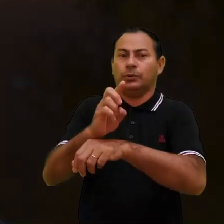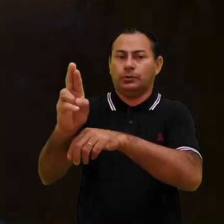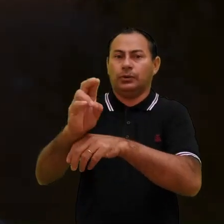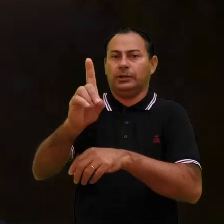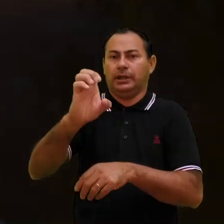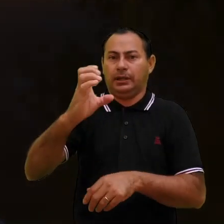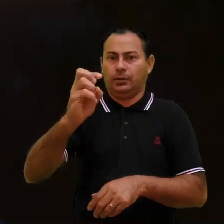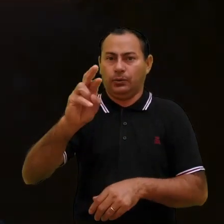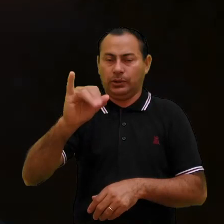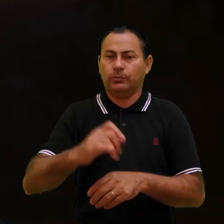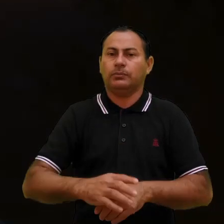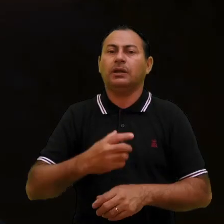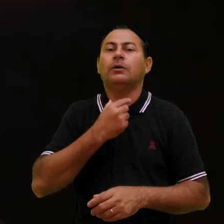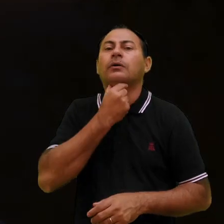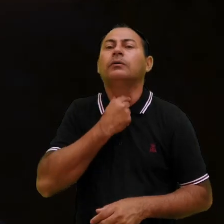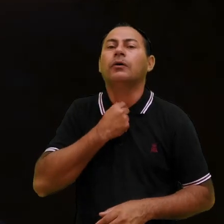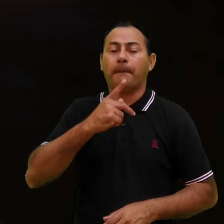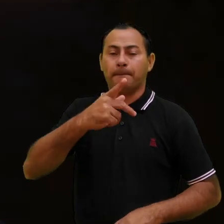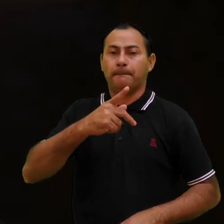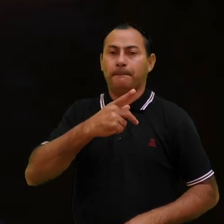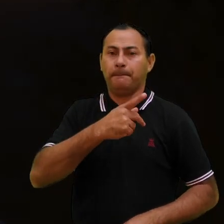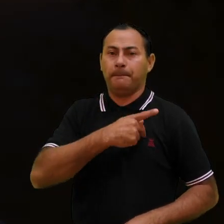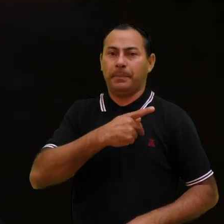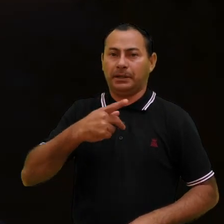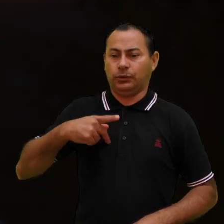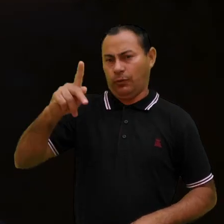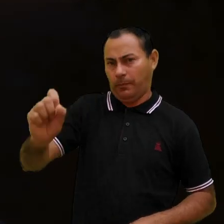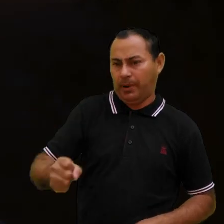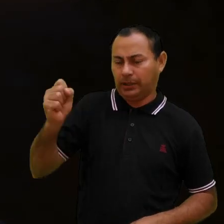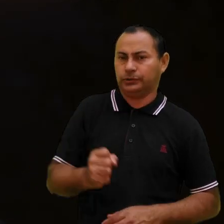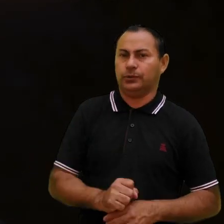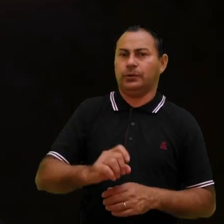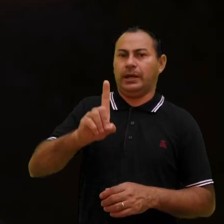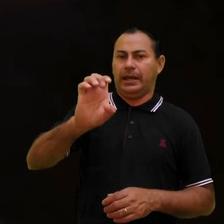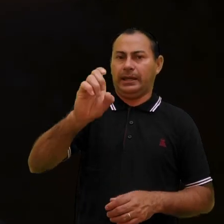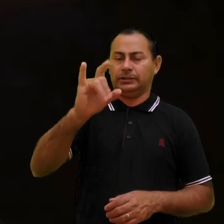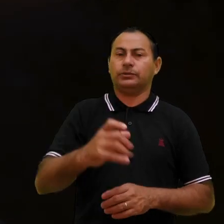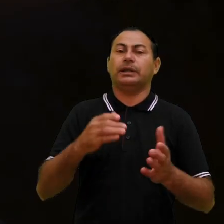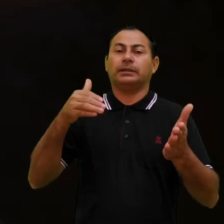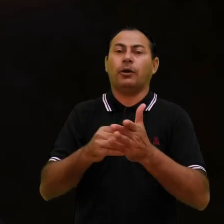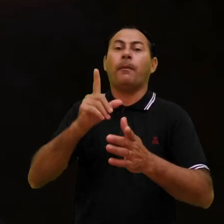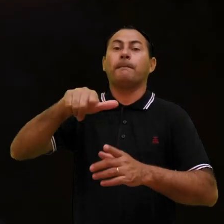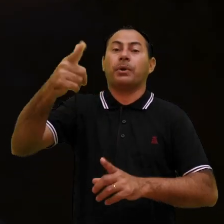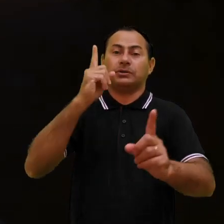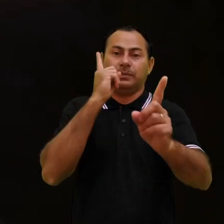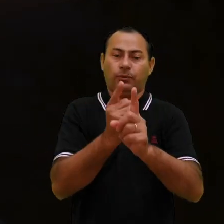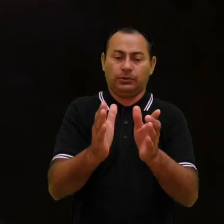Woodward, na voz do pastor Edson Bruno. Até o nosso próximo encontro com a palavra.